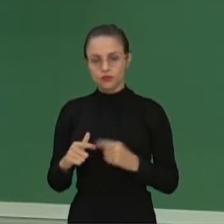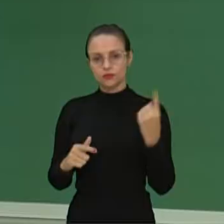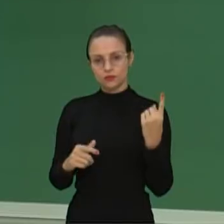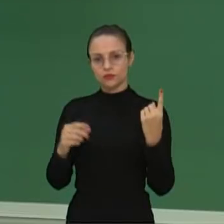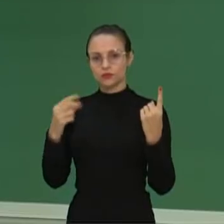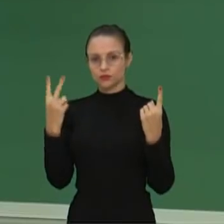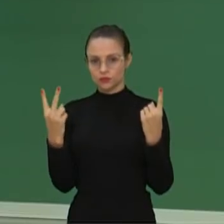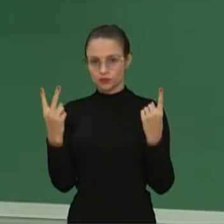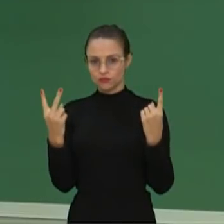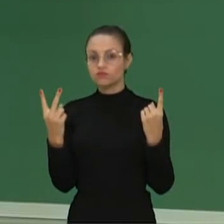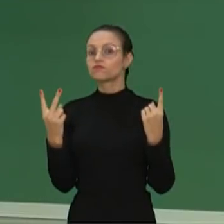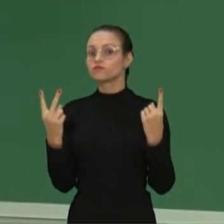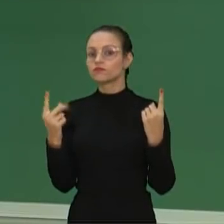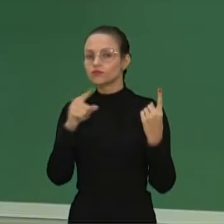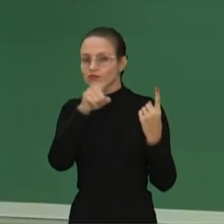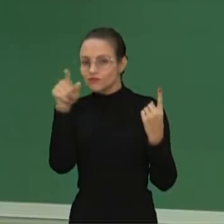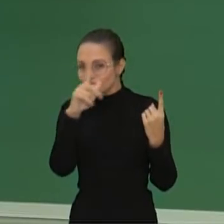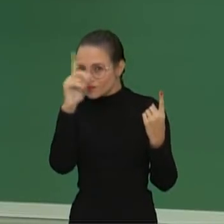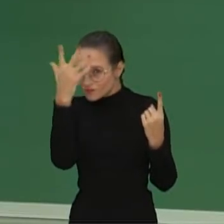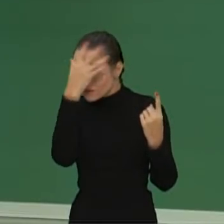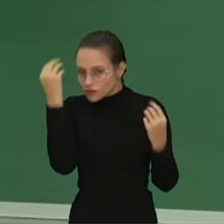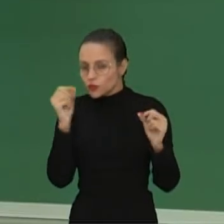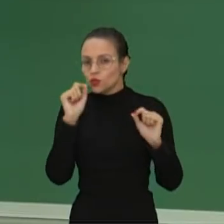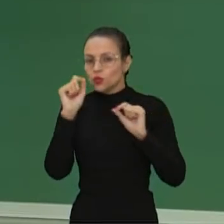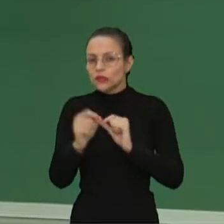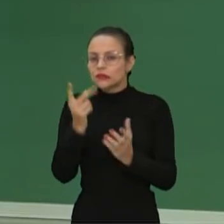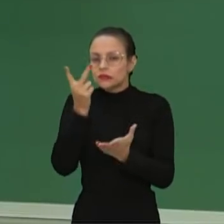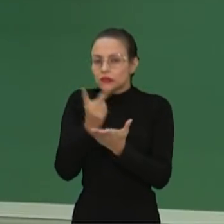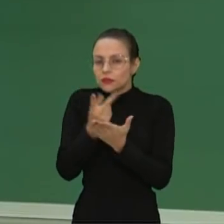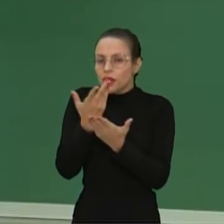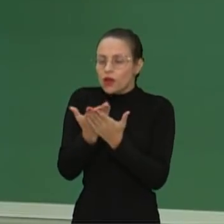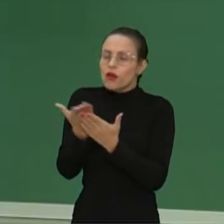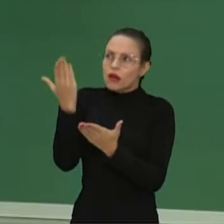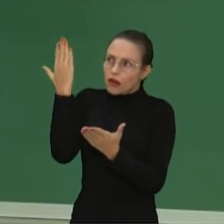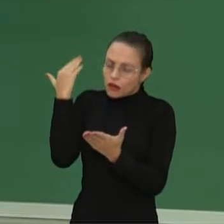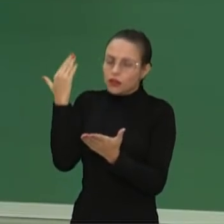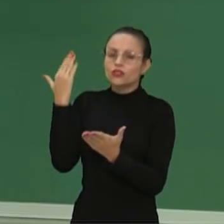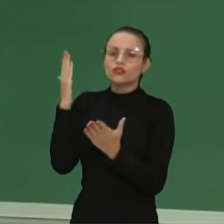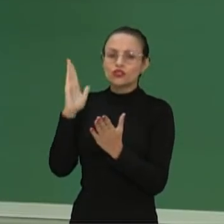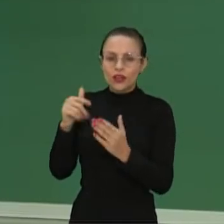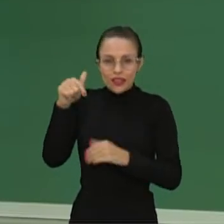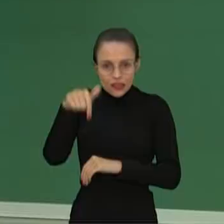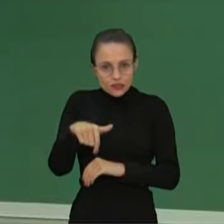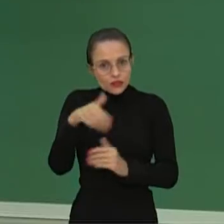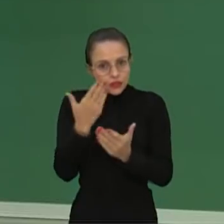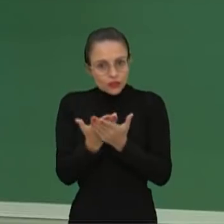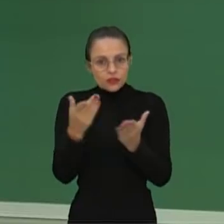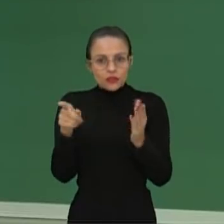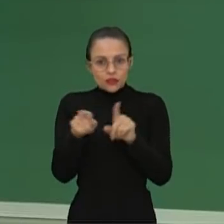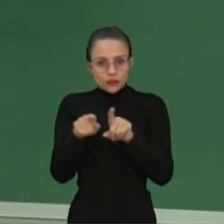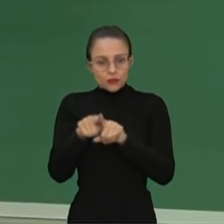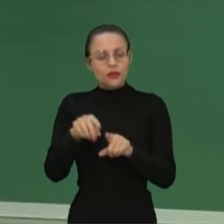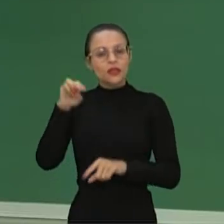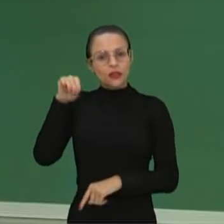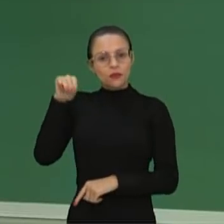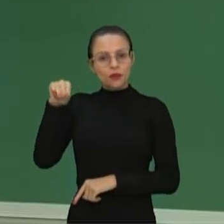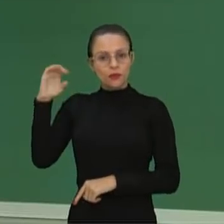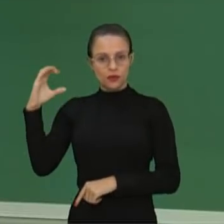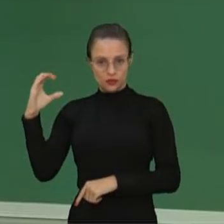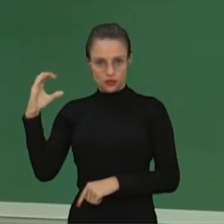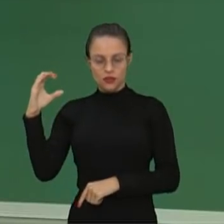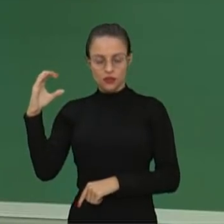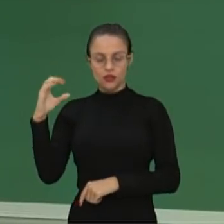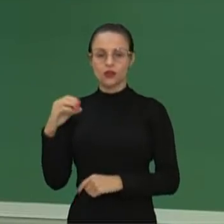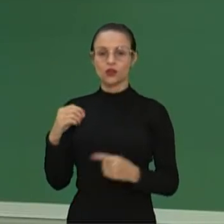1 e 2, para vocês não esquecerem, né? Todas as aulas anteriores, essa, inclusive, nós estamos tirando o mínimo múltiplo